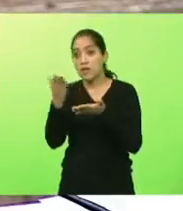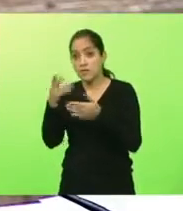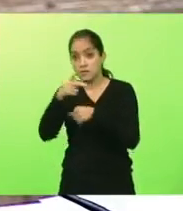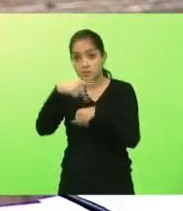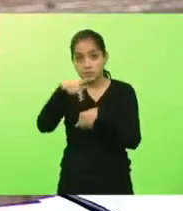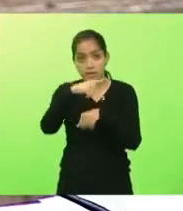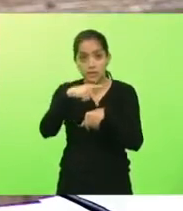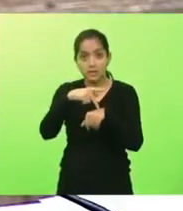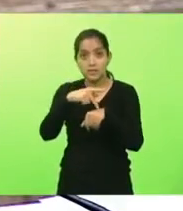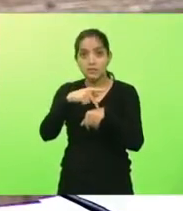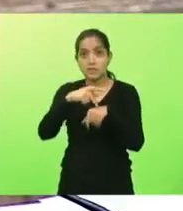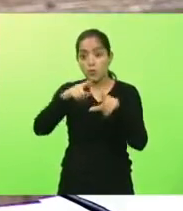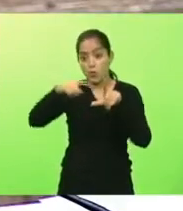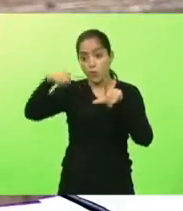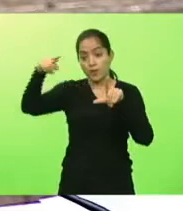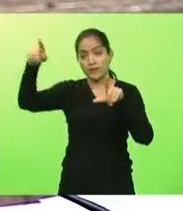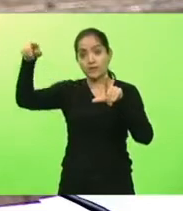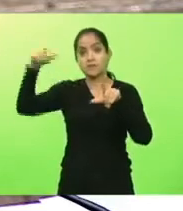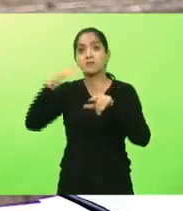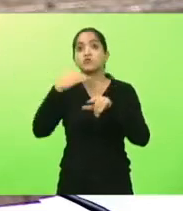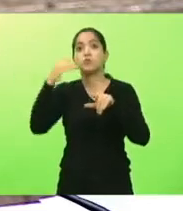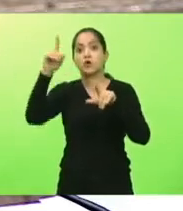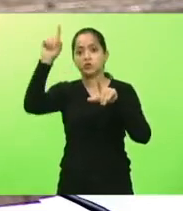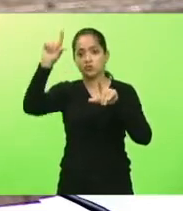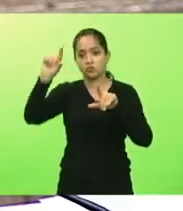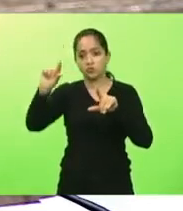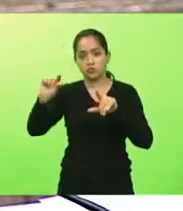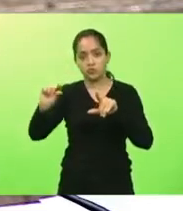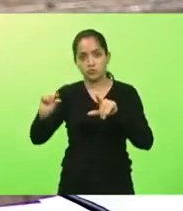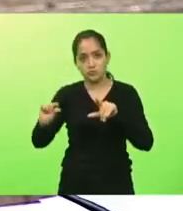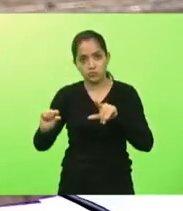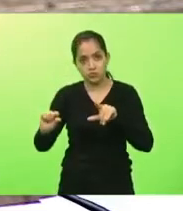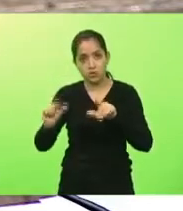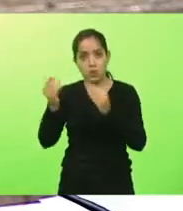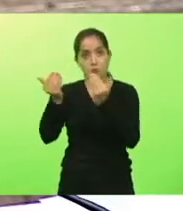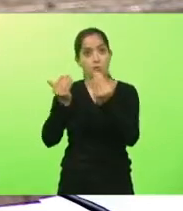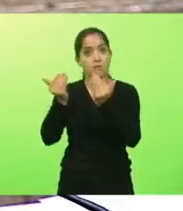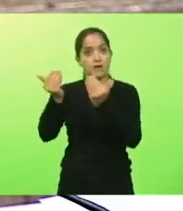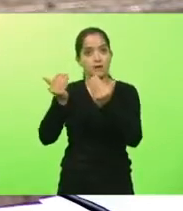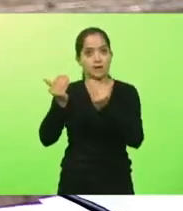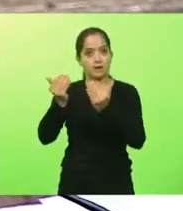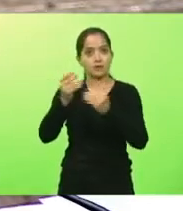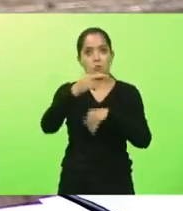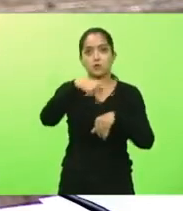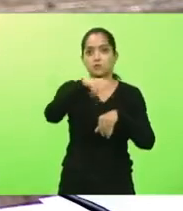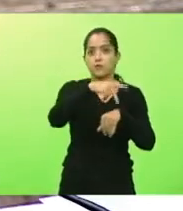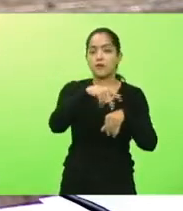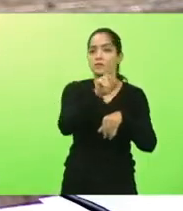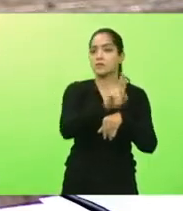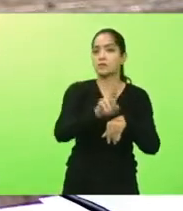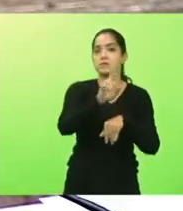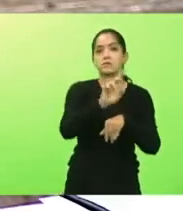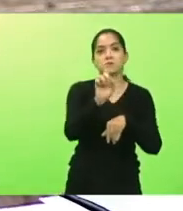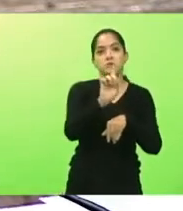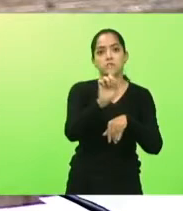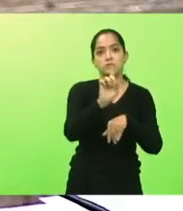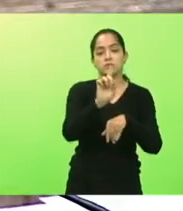índice de morte lá embaixo, comparado aos que não usam. E ele mandou para cá também esse medicamento.